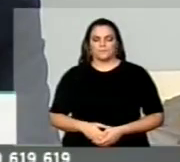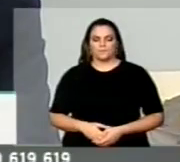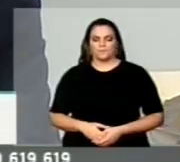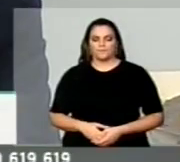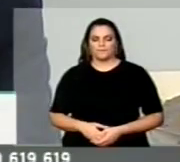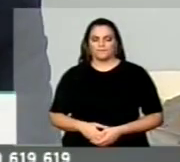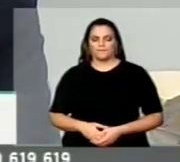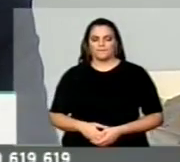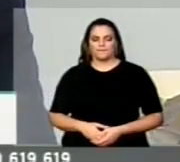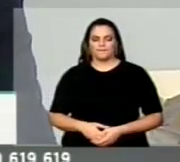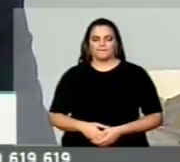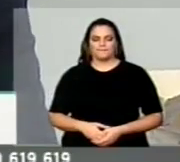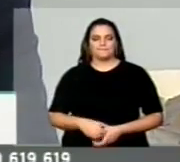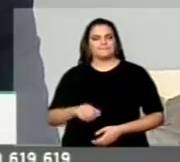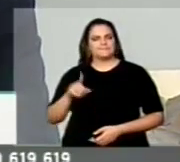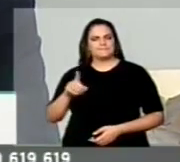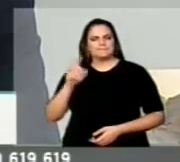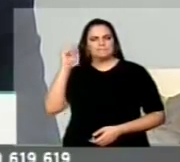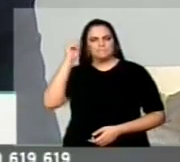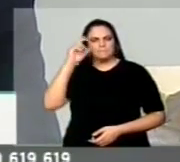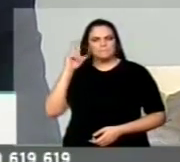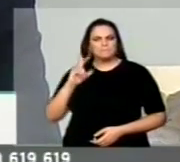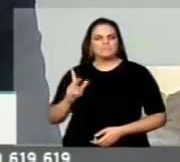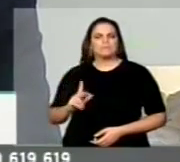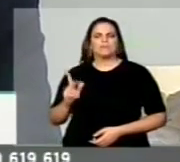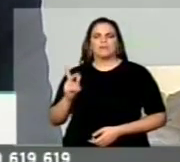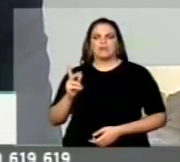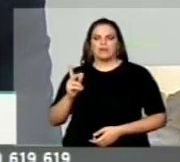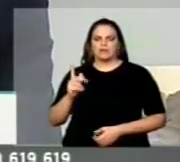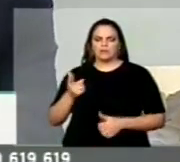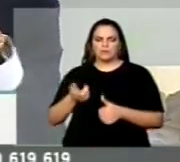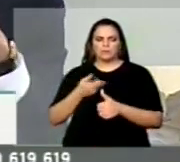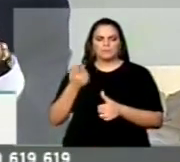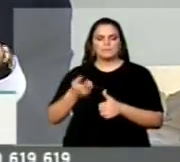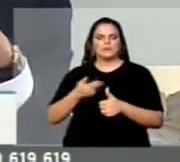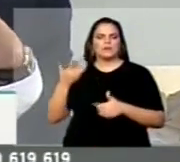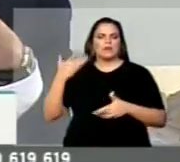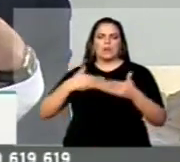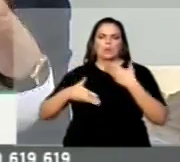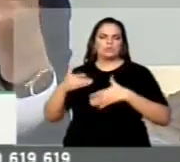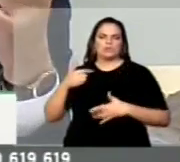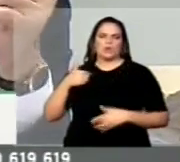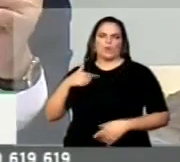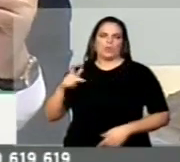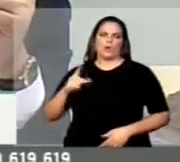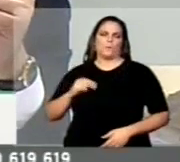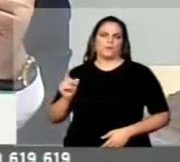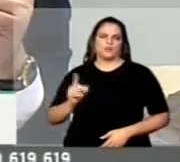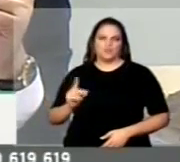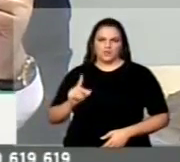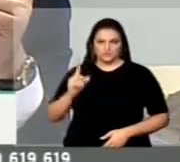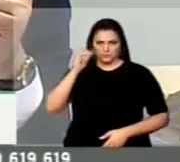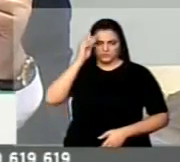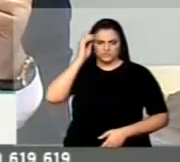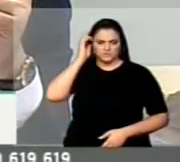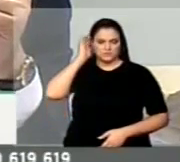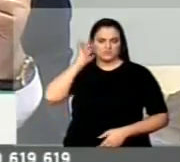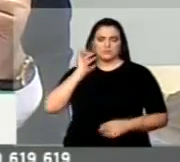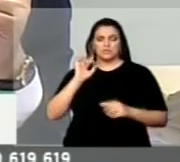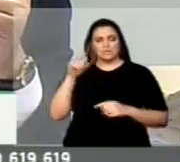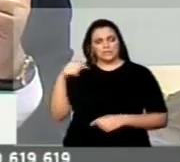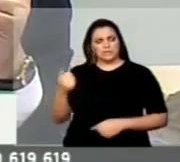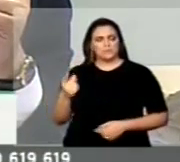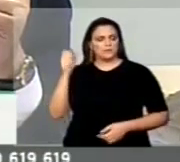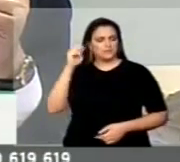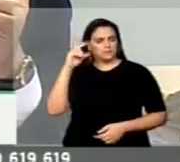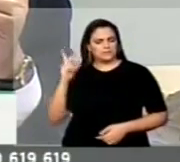é, porque Vossa Excelência é muito hábil, primeiro faz elogios que não são merecedores, e muito hábil no jogo das